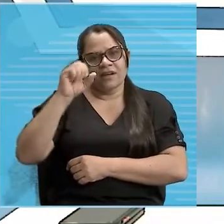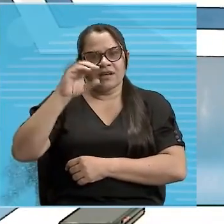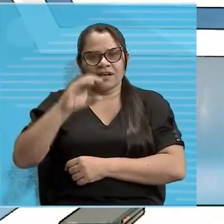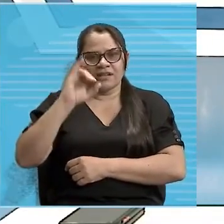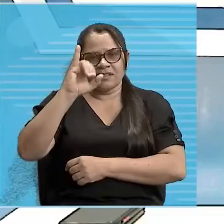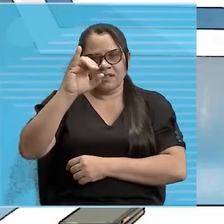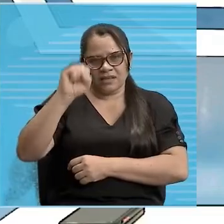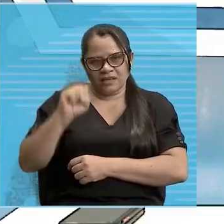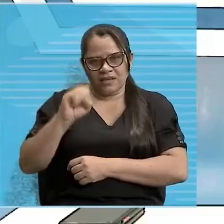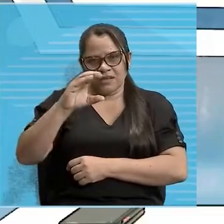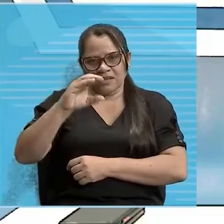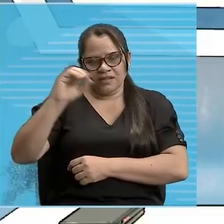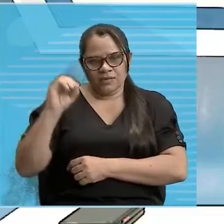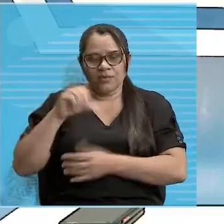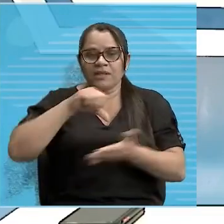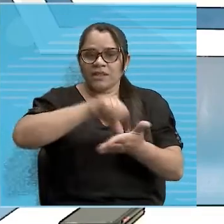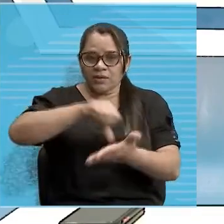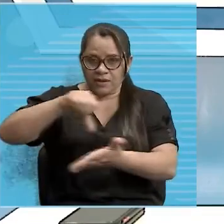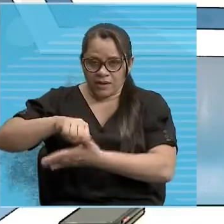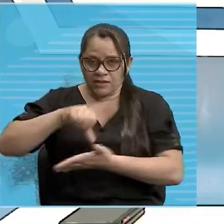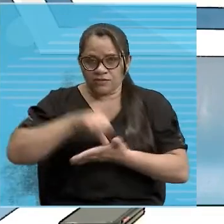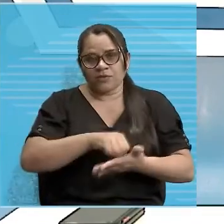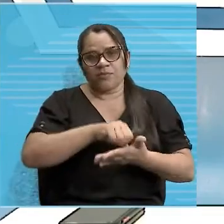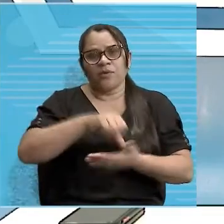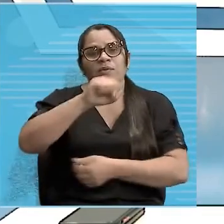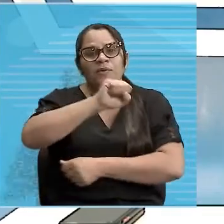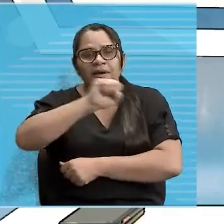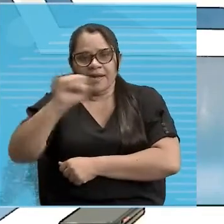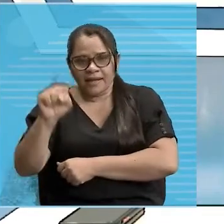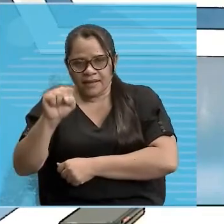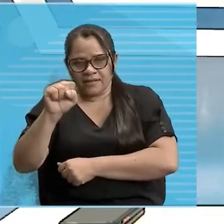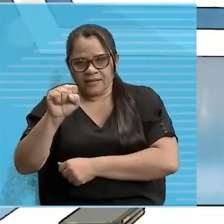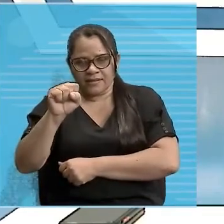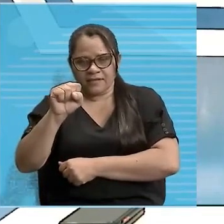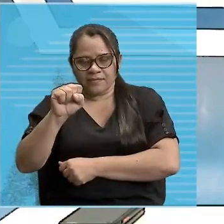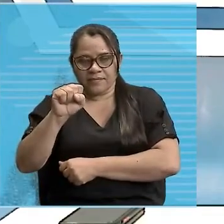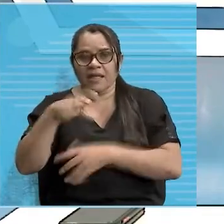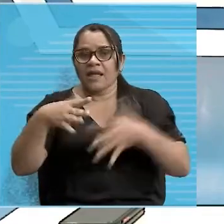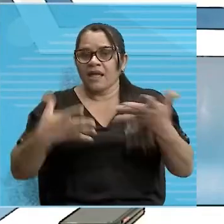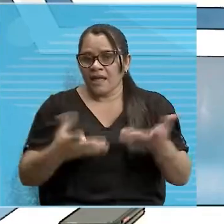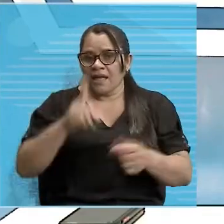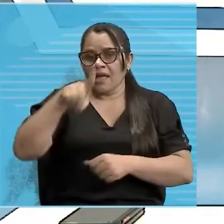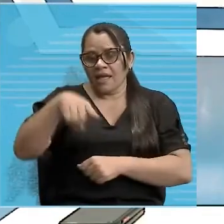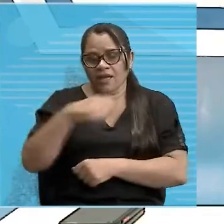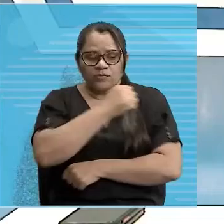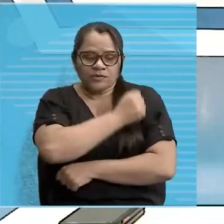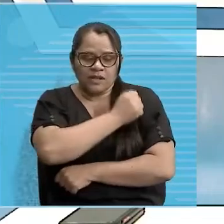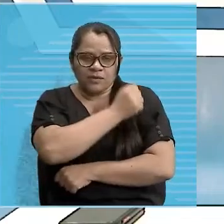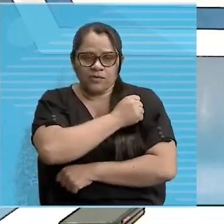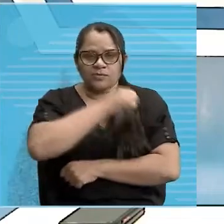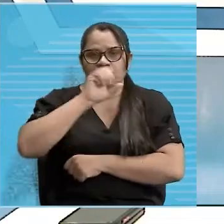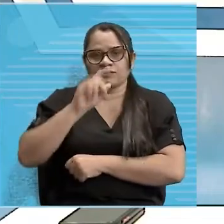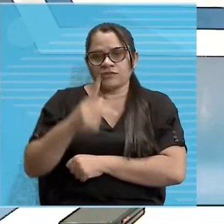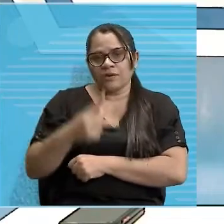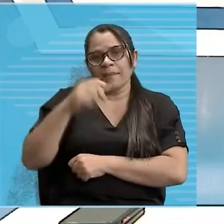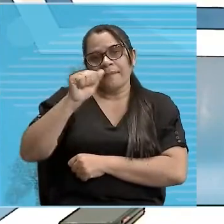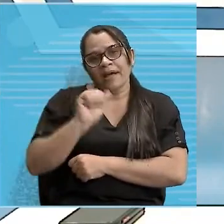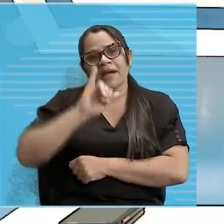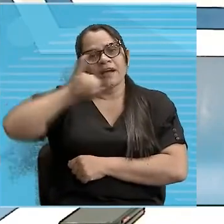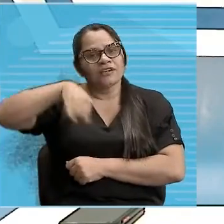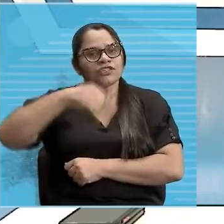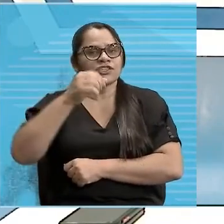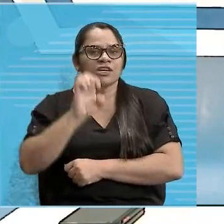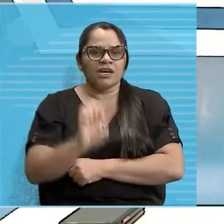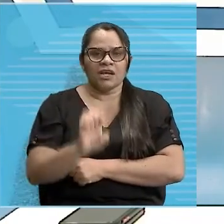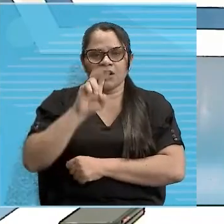acho que esse polo S é a galerinha de Pajeú. Me confirmem aí, só se é Pajeú realmente